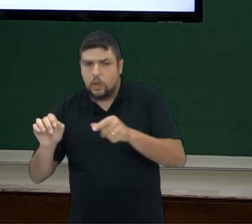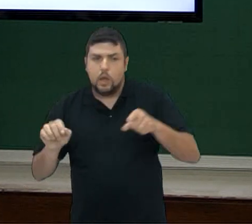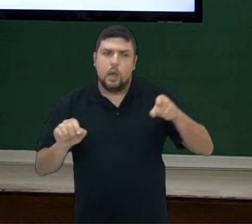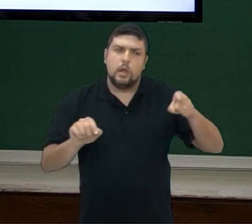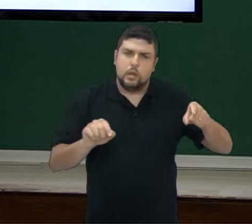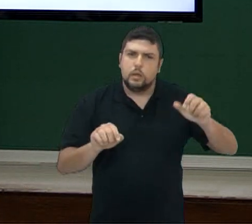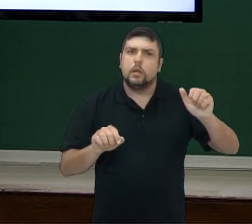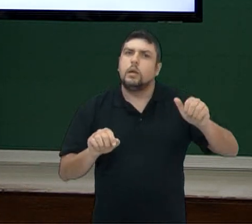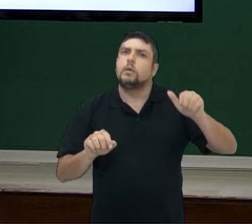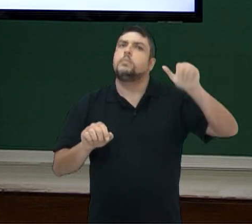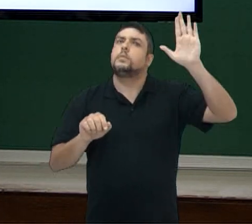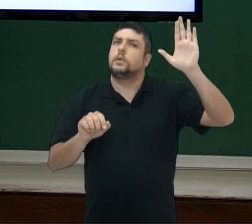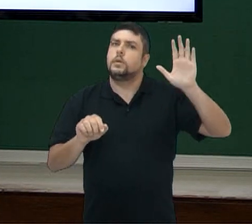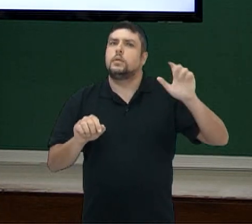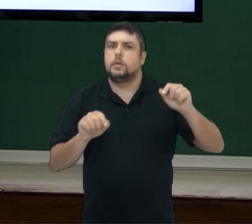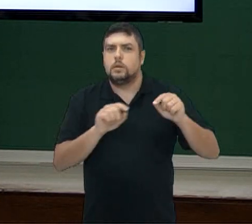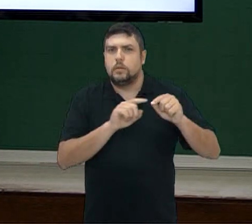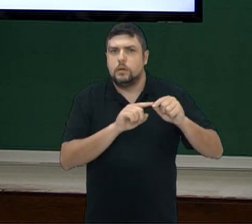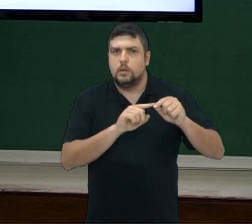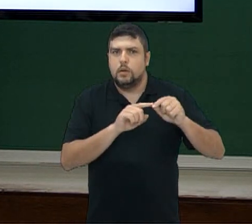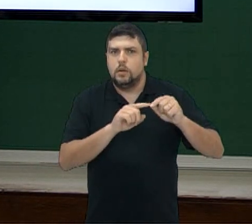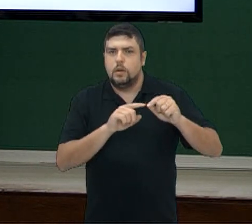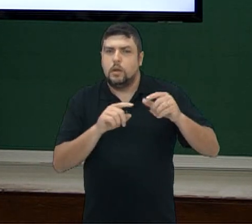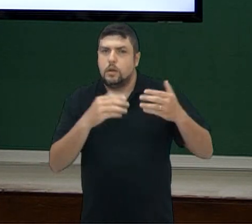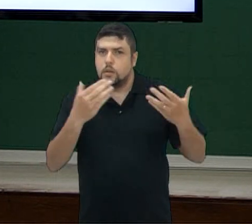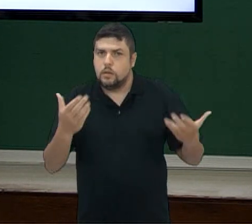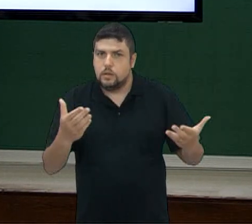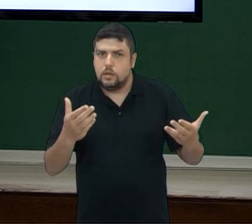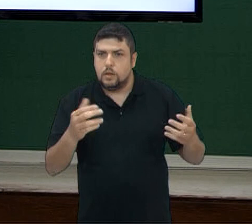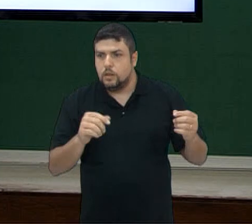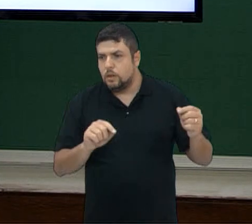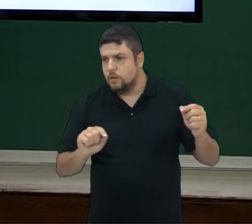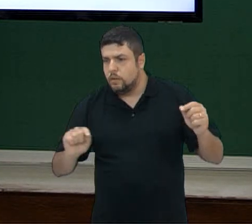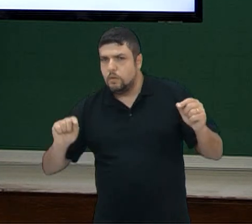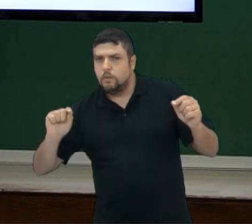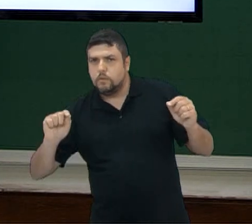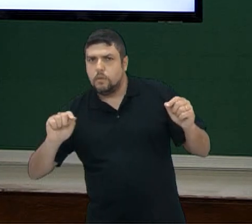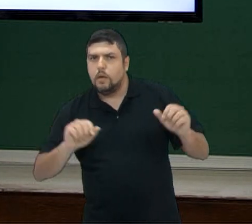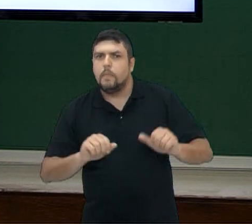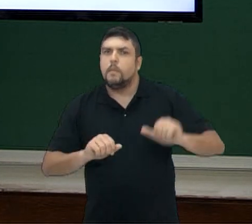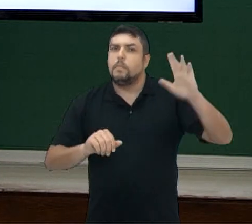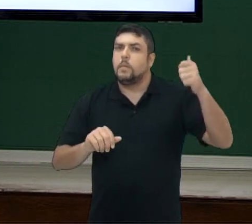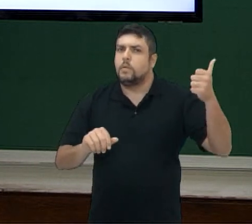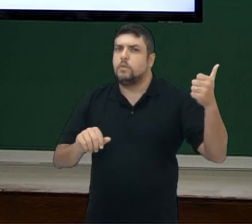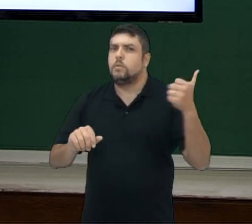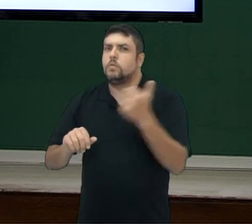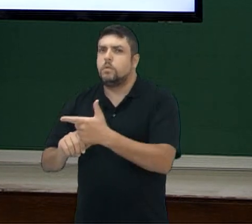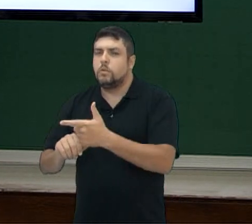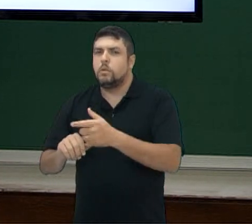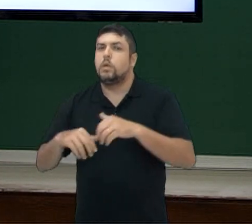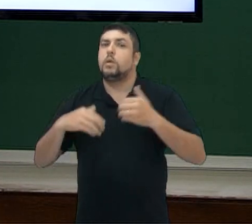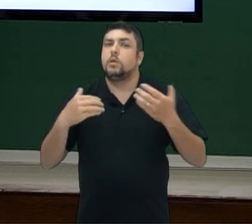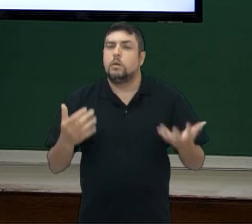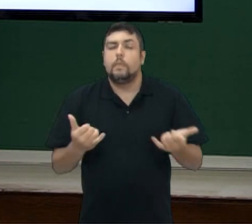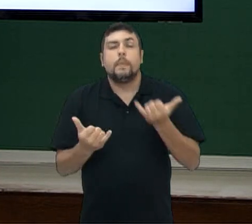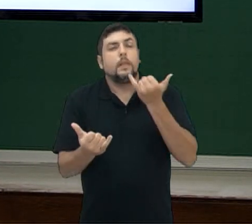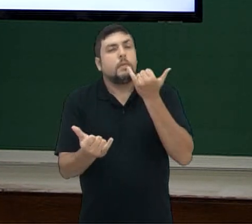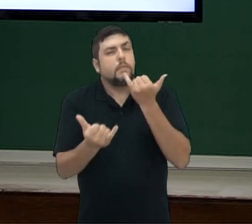ângulo, o lado A', B'. Por isso que eles são semelhantes. Então,